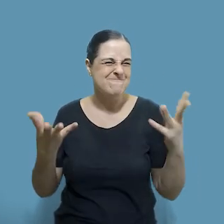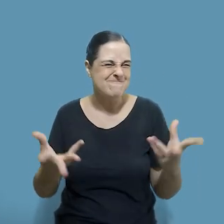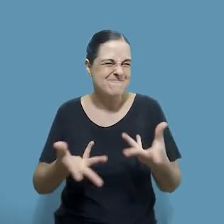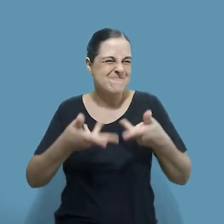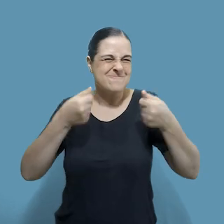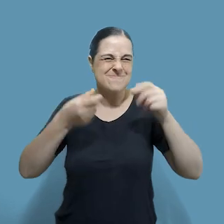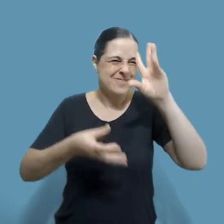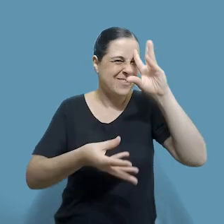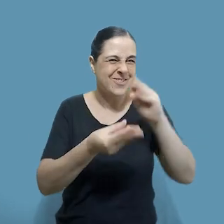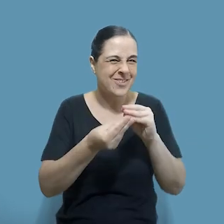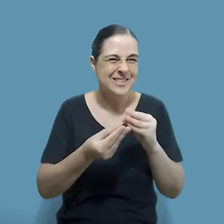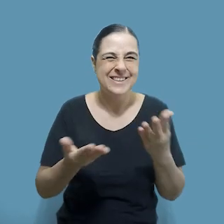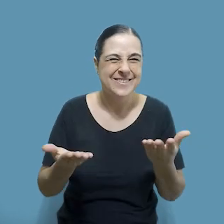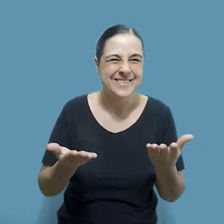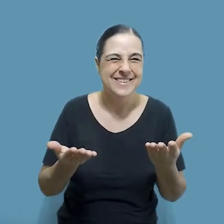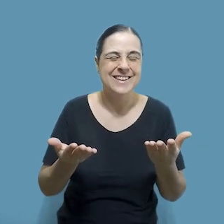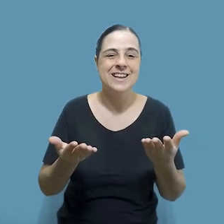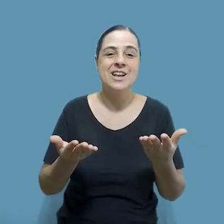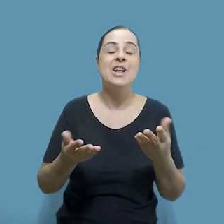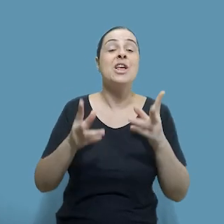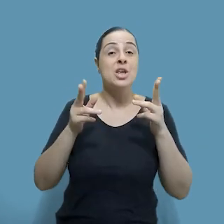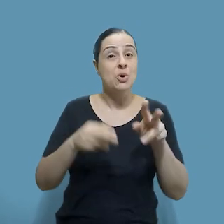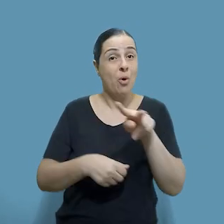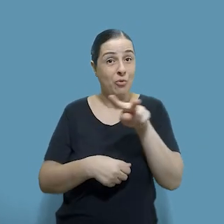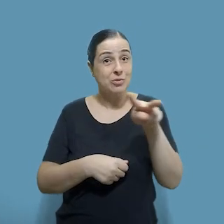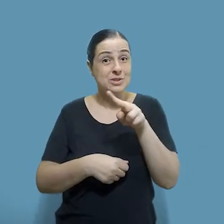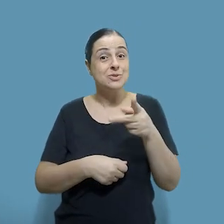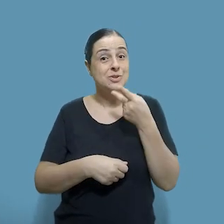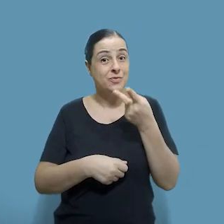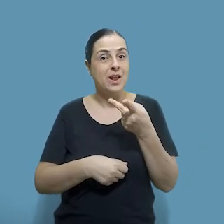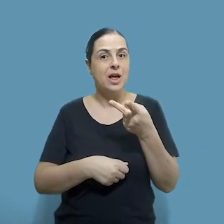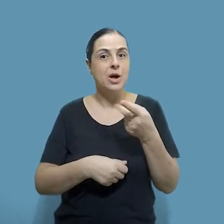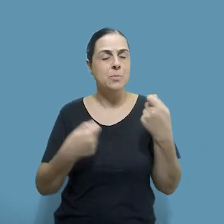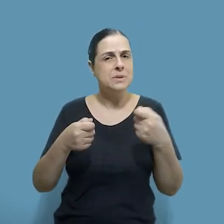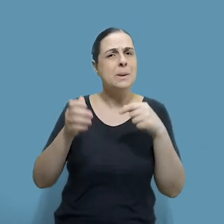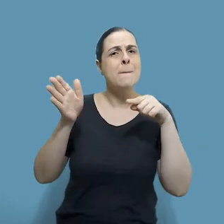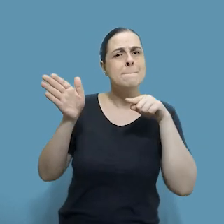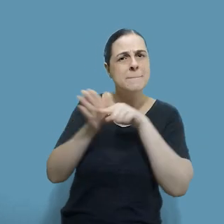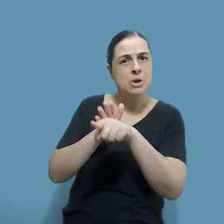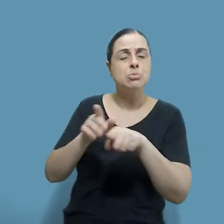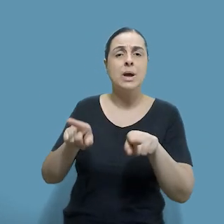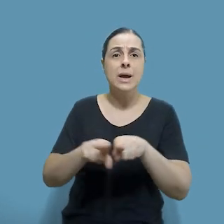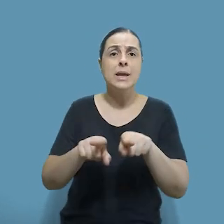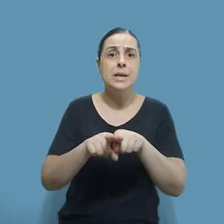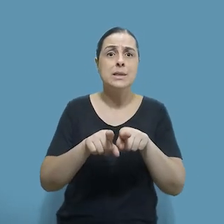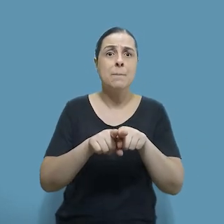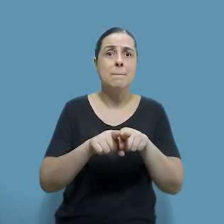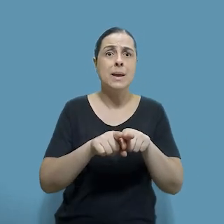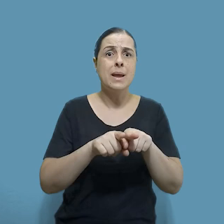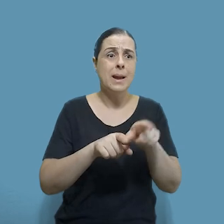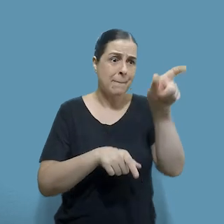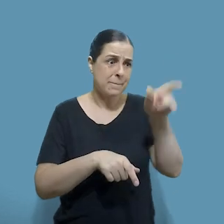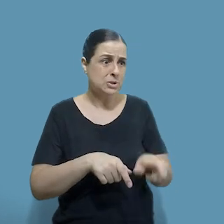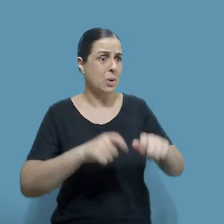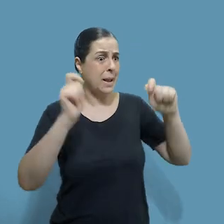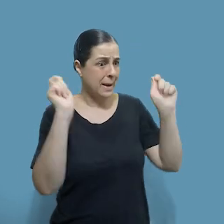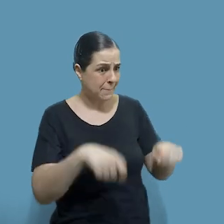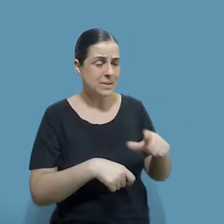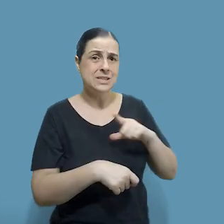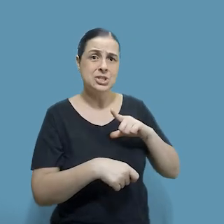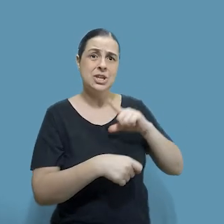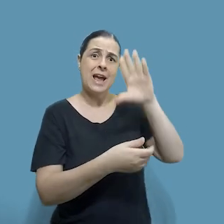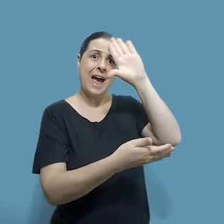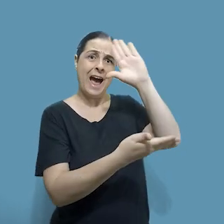exatamente isso que vocês duas falarem, é perguntar e acreditar no potencial. Pode ser que essa pessoa tenha tido